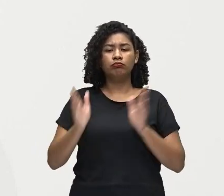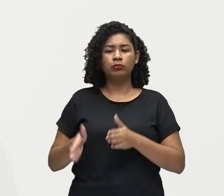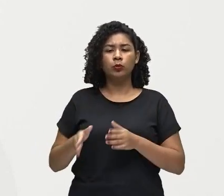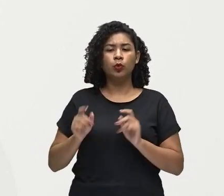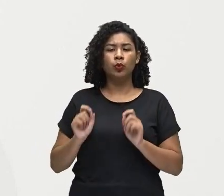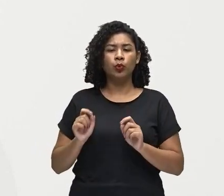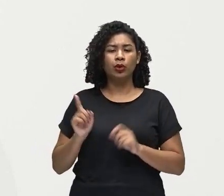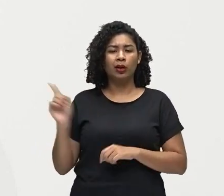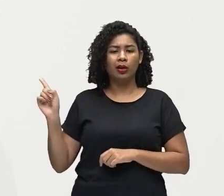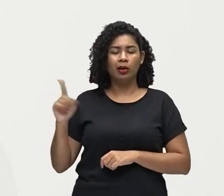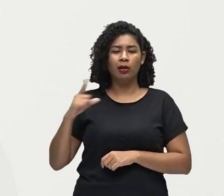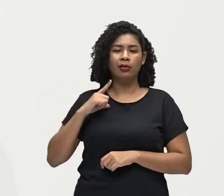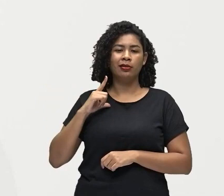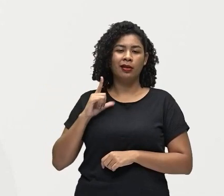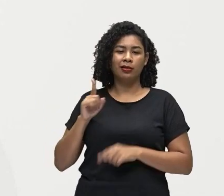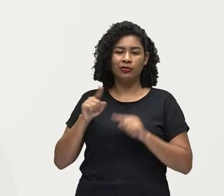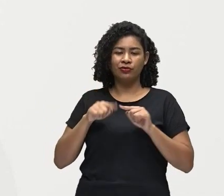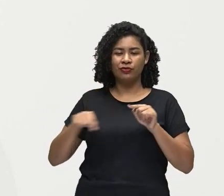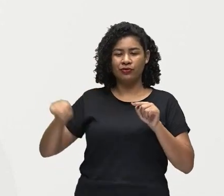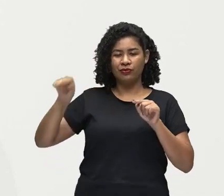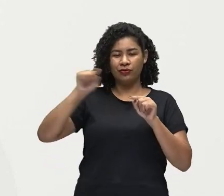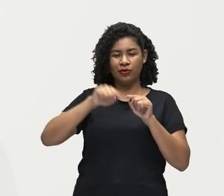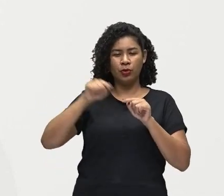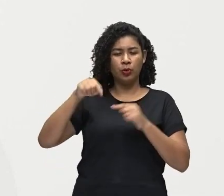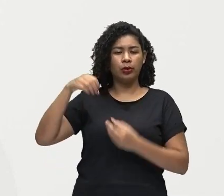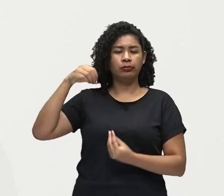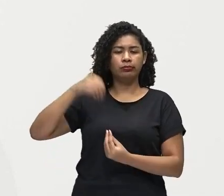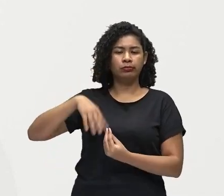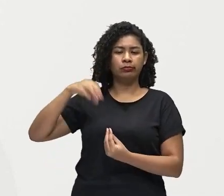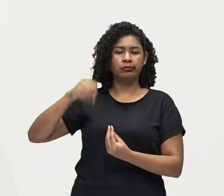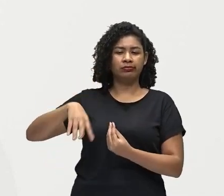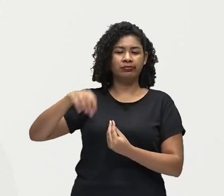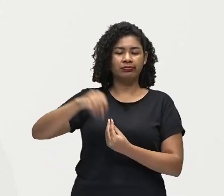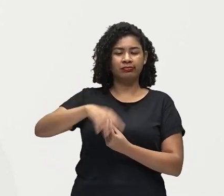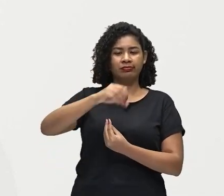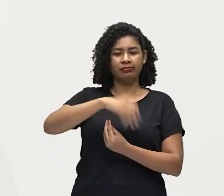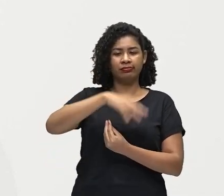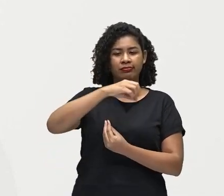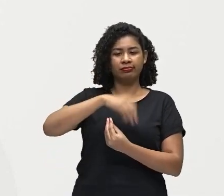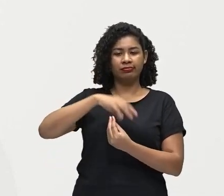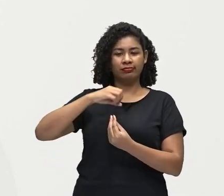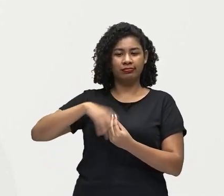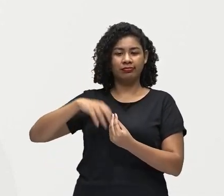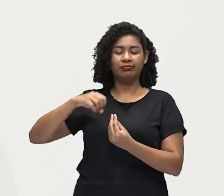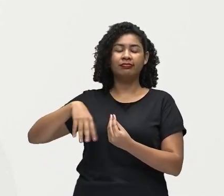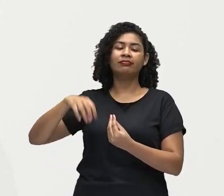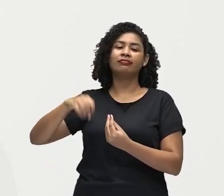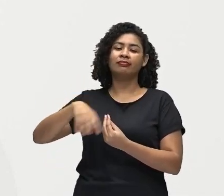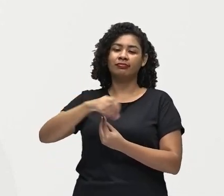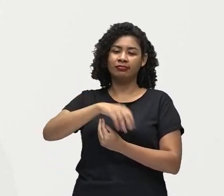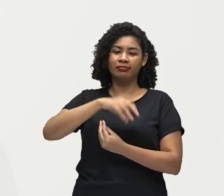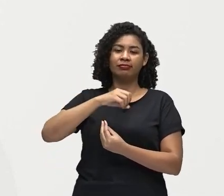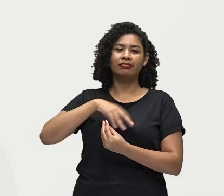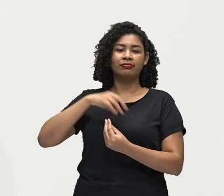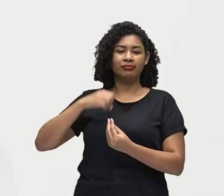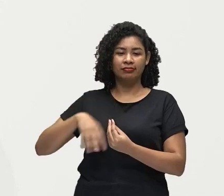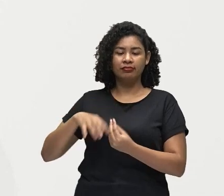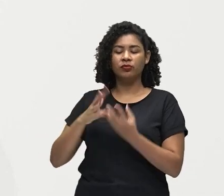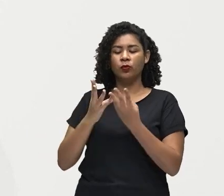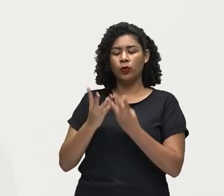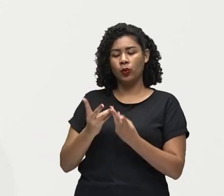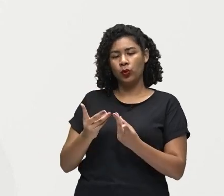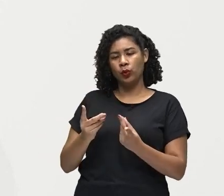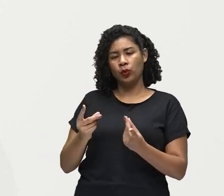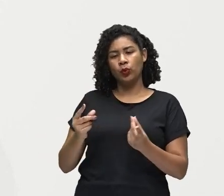as setas indo em direção aos decompositores, né, que são esses seres aí que vão